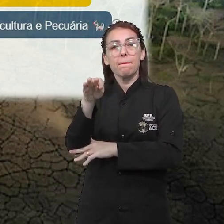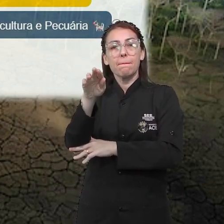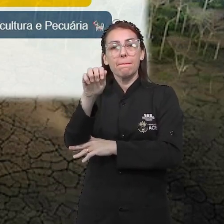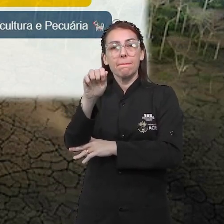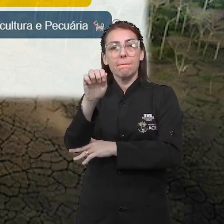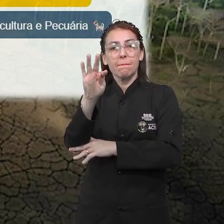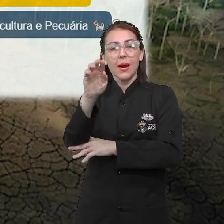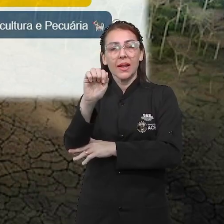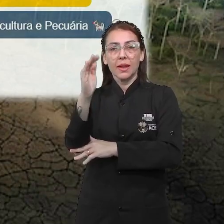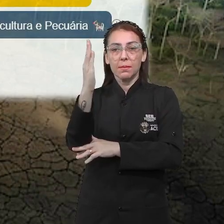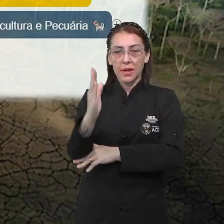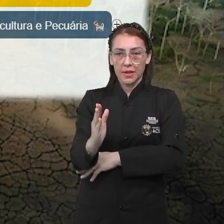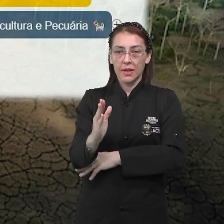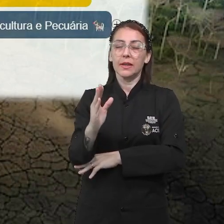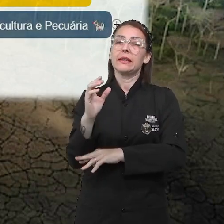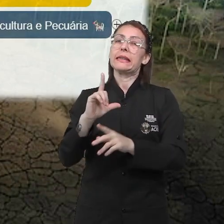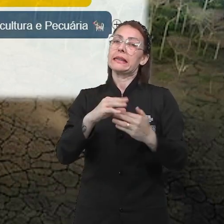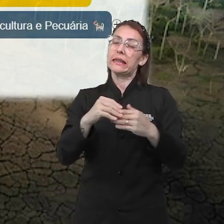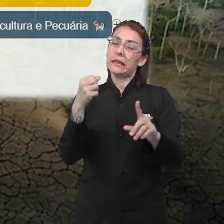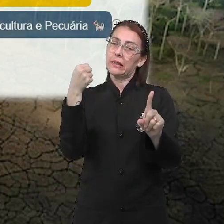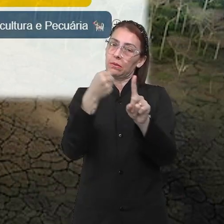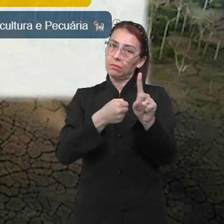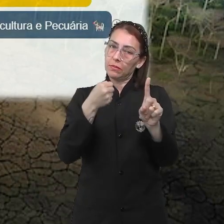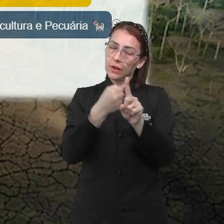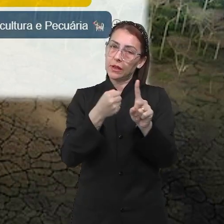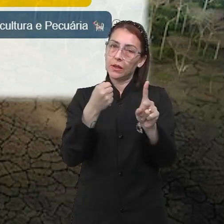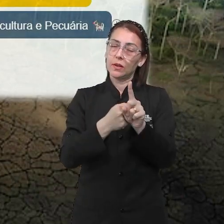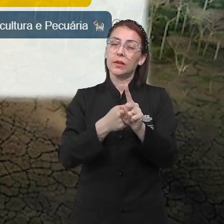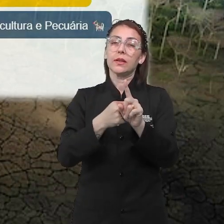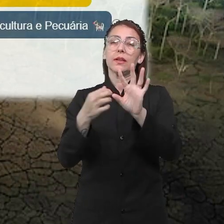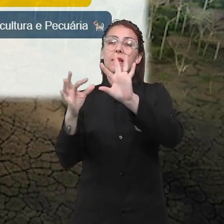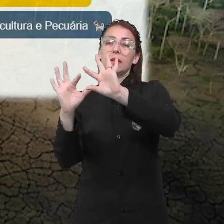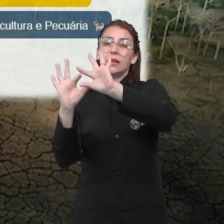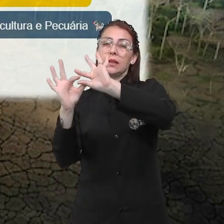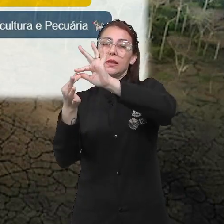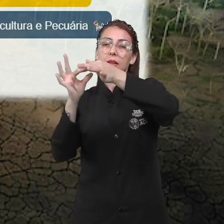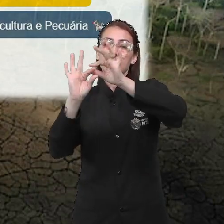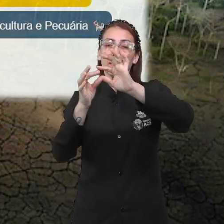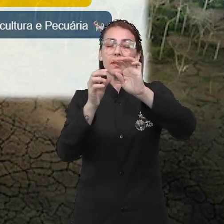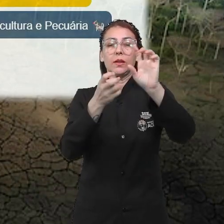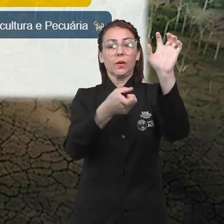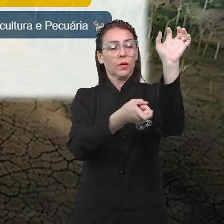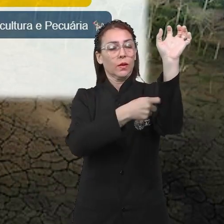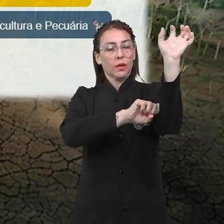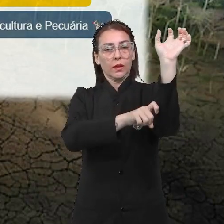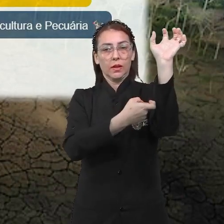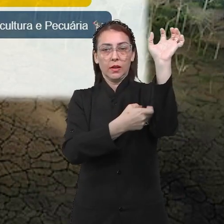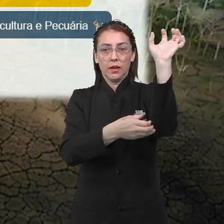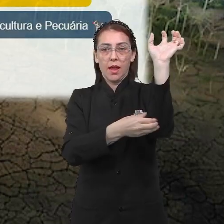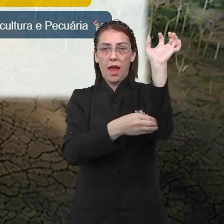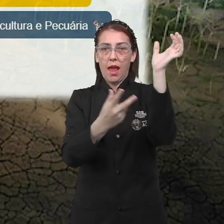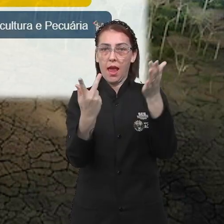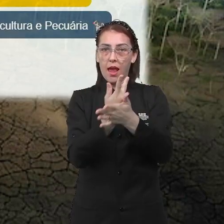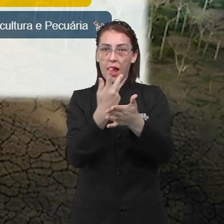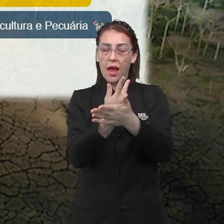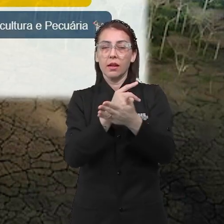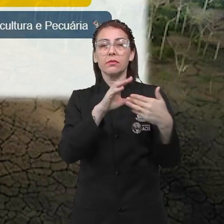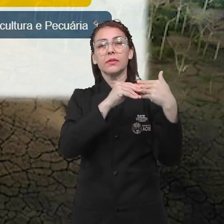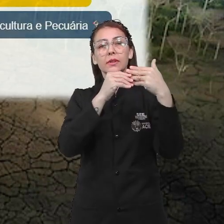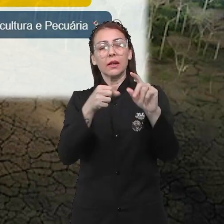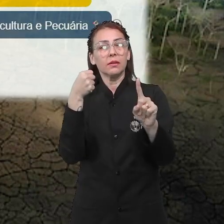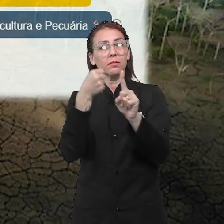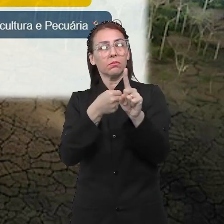isso, pessoal, traz impactos diretos. Esses ciclos extrativistas de maneira desordenada trazem